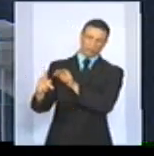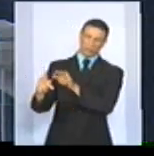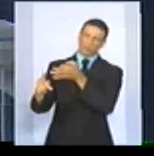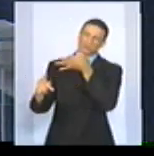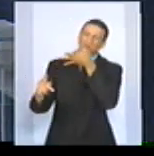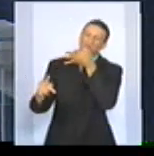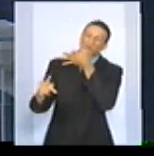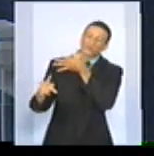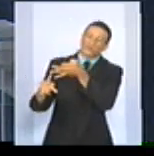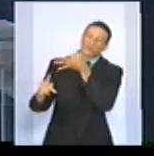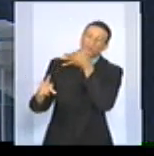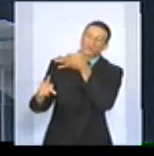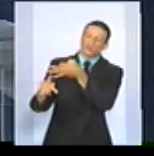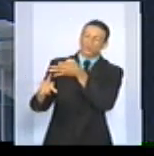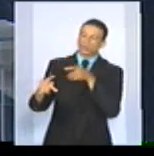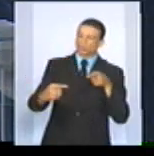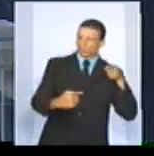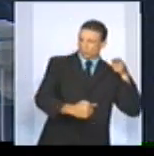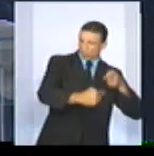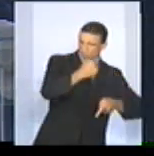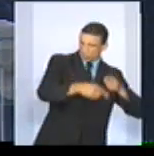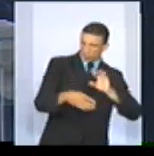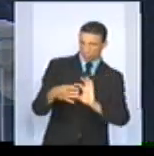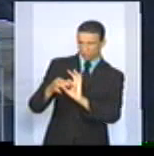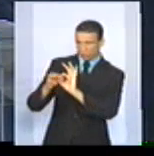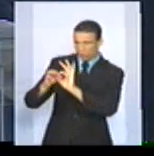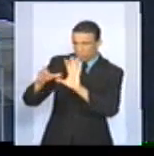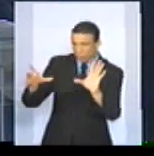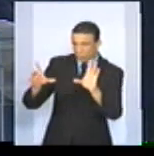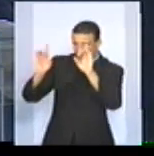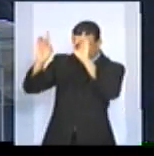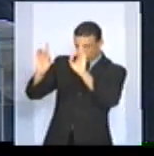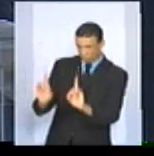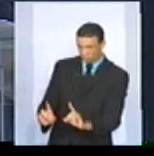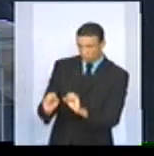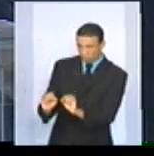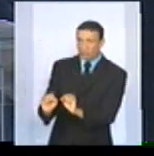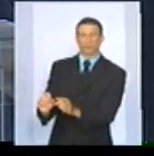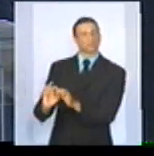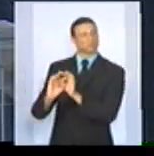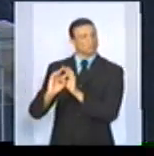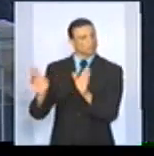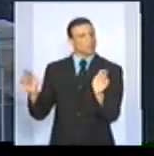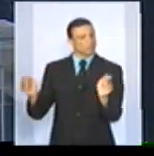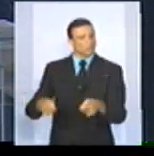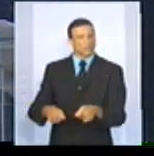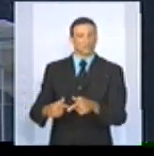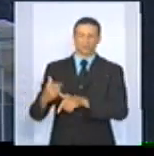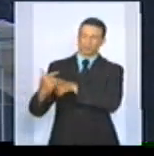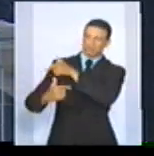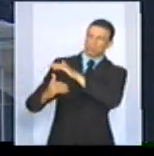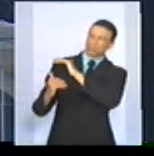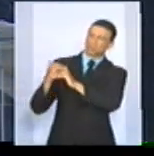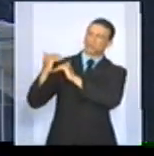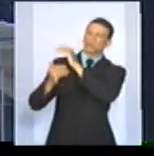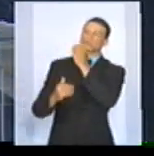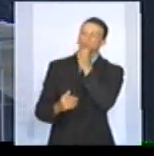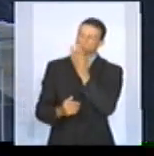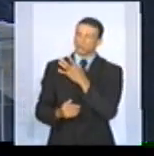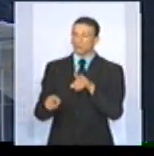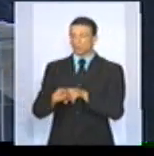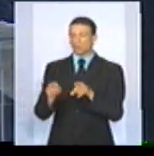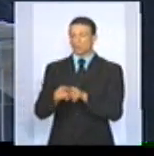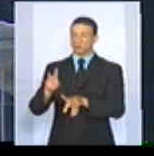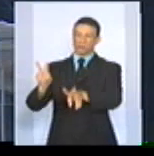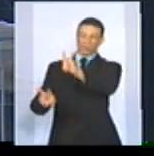livre iniciativa, a liberdade de concorrência, direito do consumidor e outros pontos. A Constituição é clara, as telecomunicações e a radiodifusão